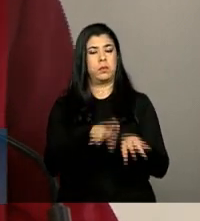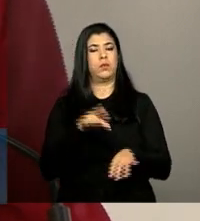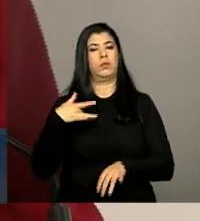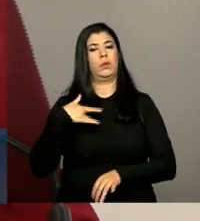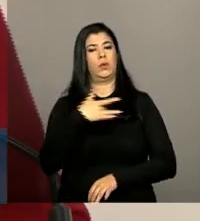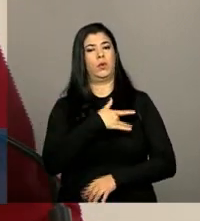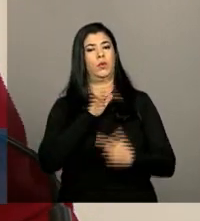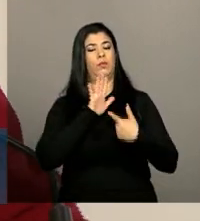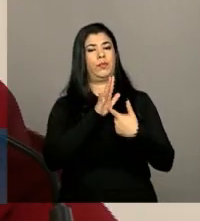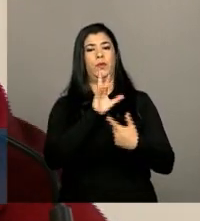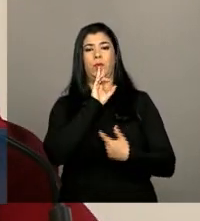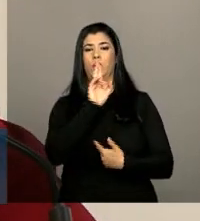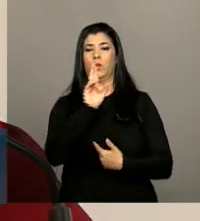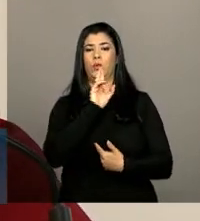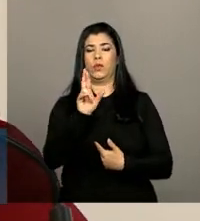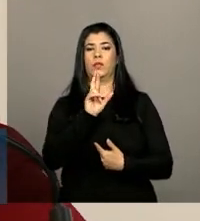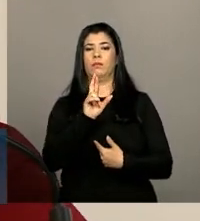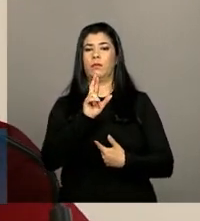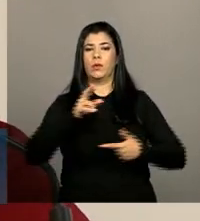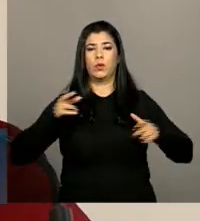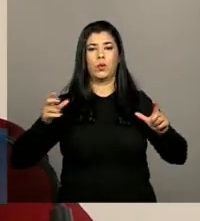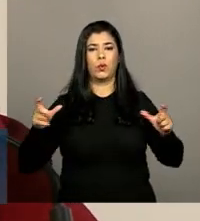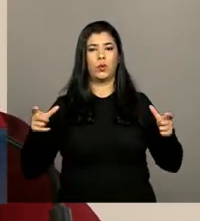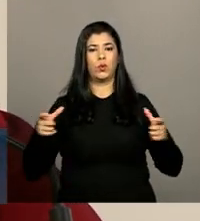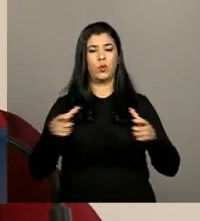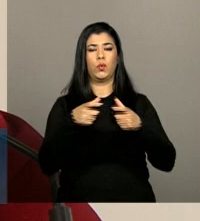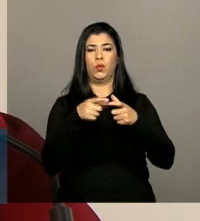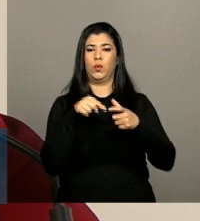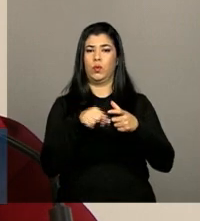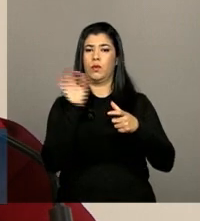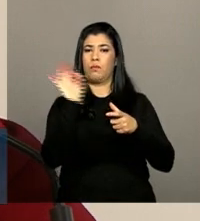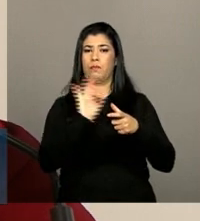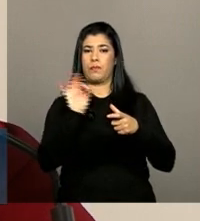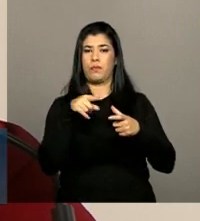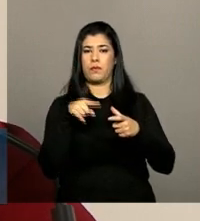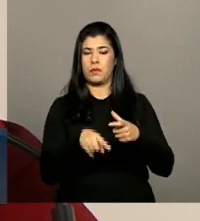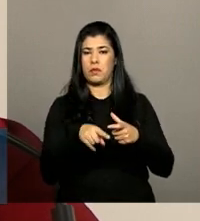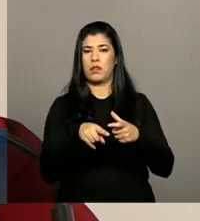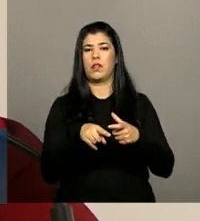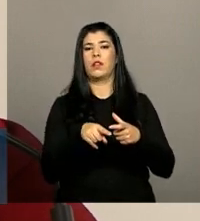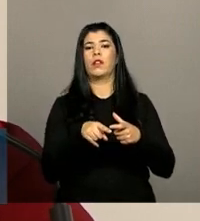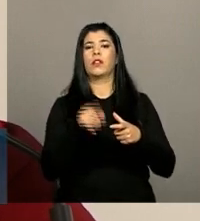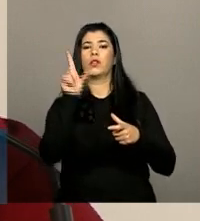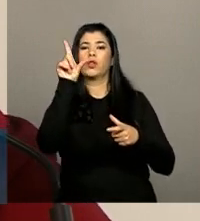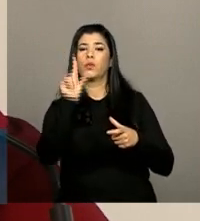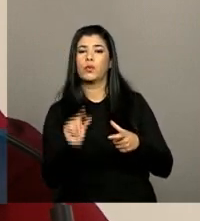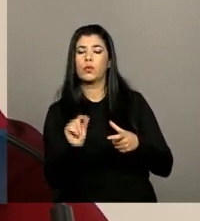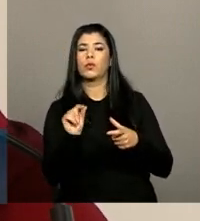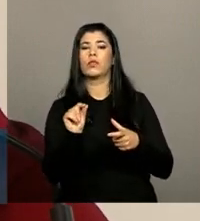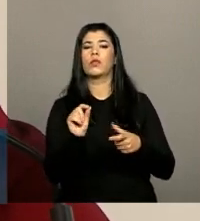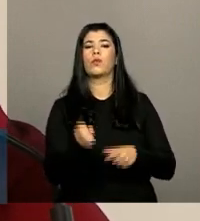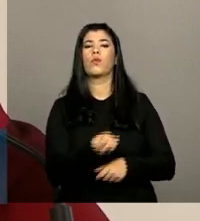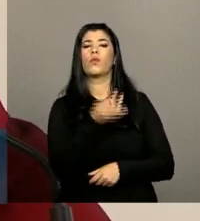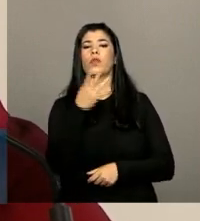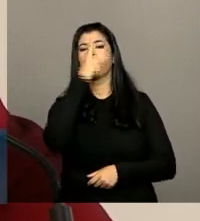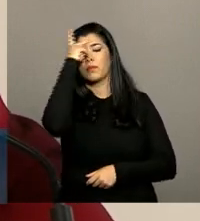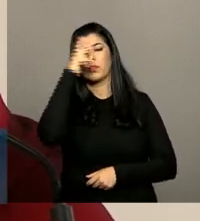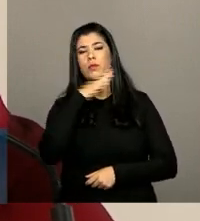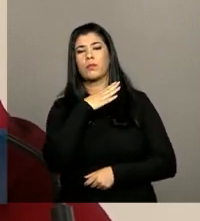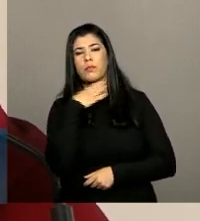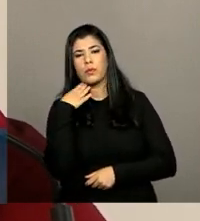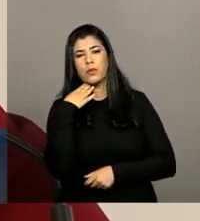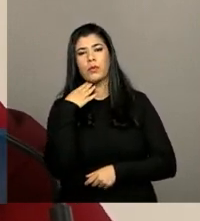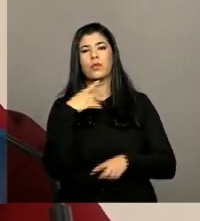efeitos de todo esse ganho nas taxas de mortalidade de natalidade